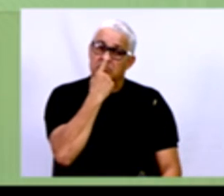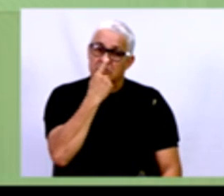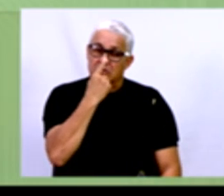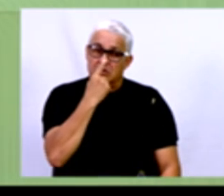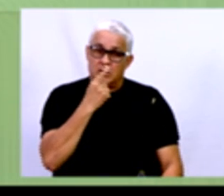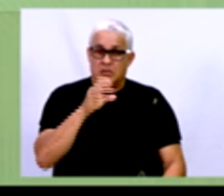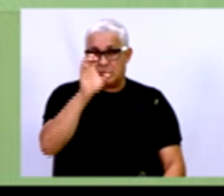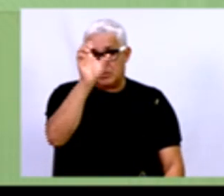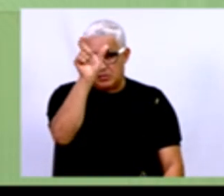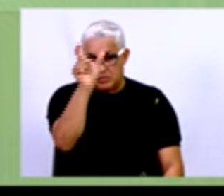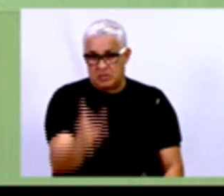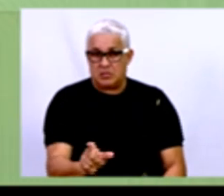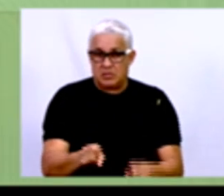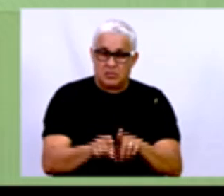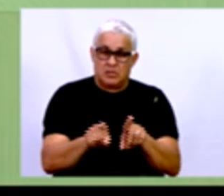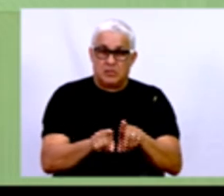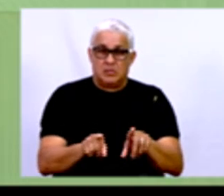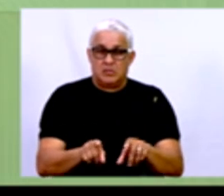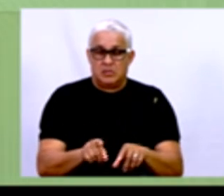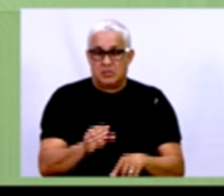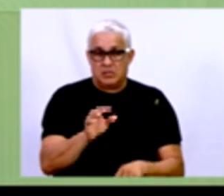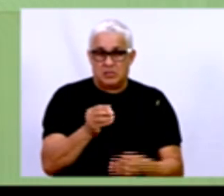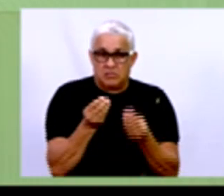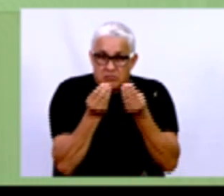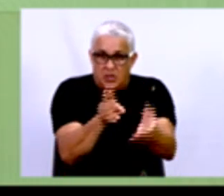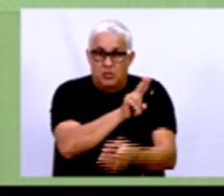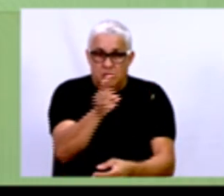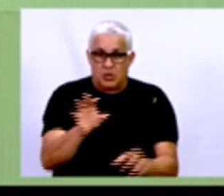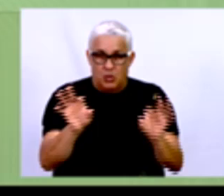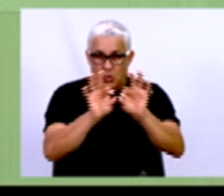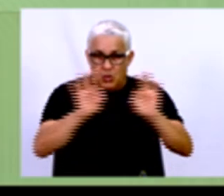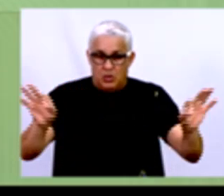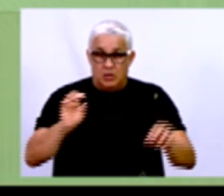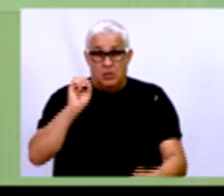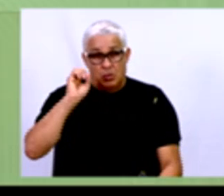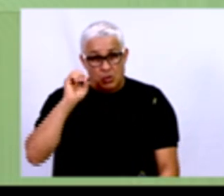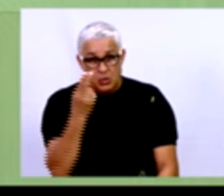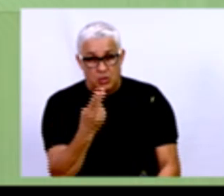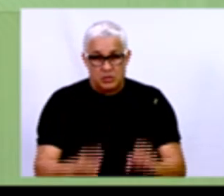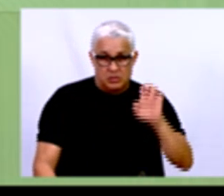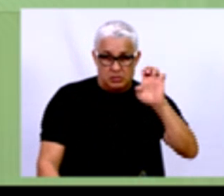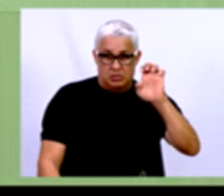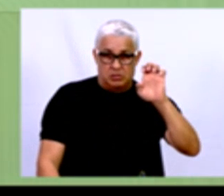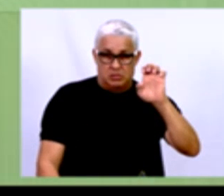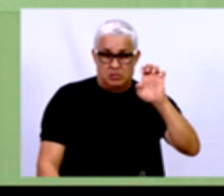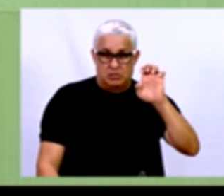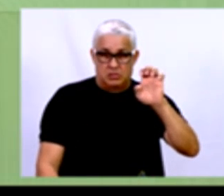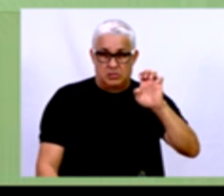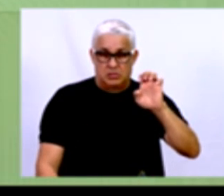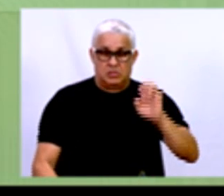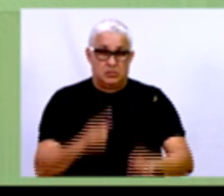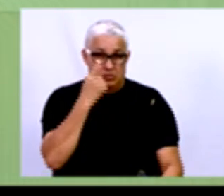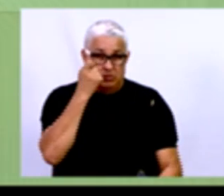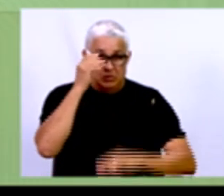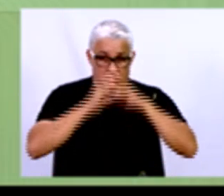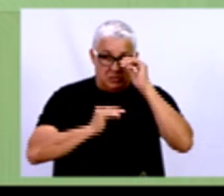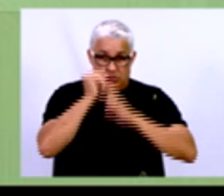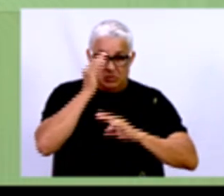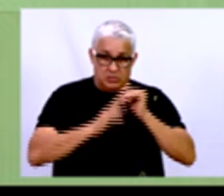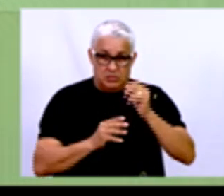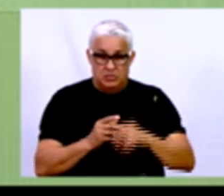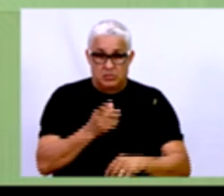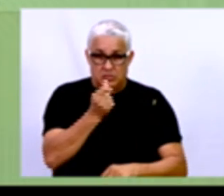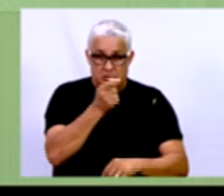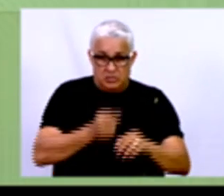nome completo. Ao fornecer seu nome completo, ou E, ao seu interesse profissional em